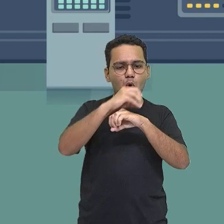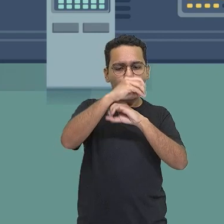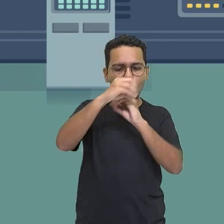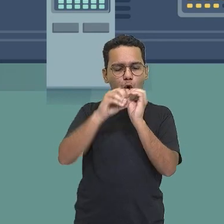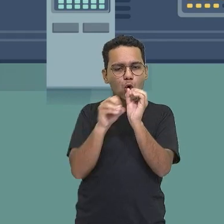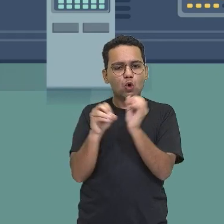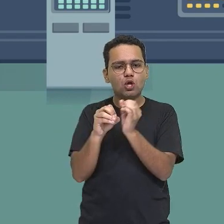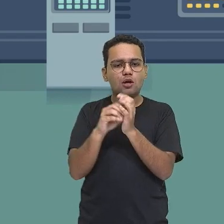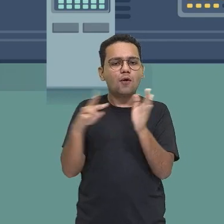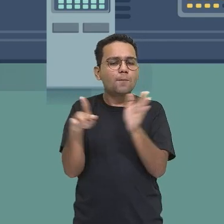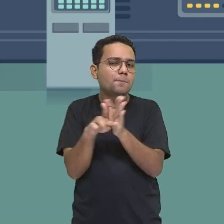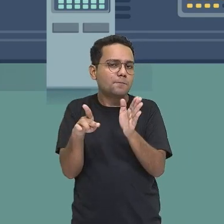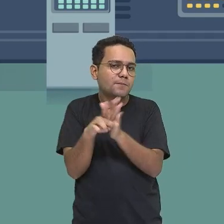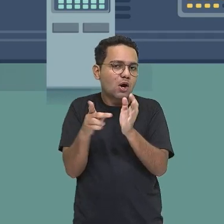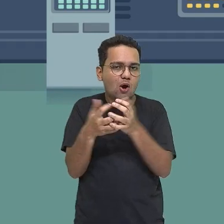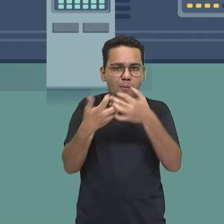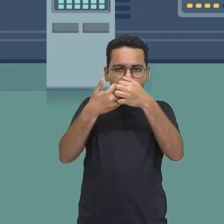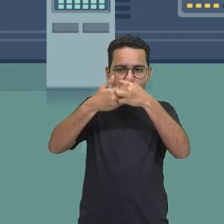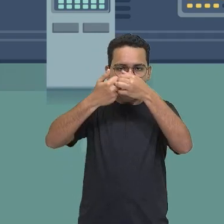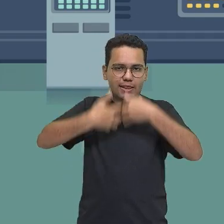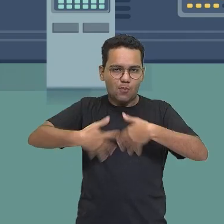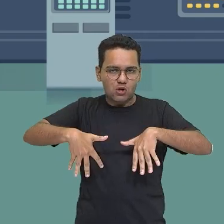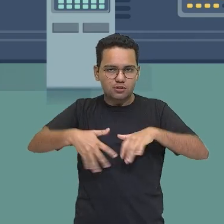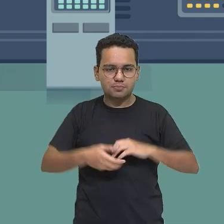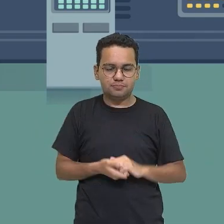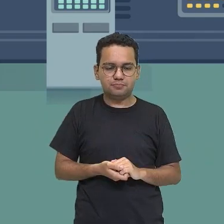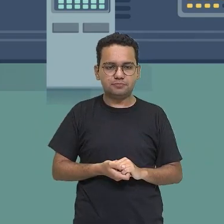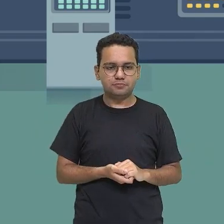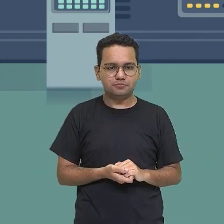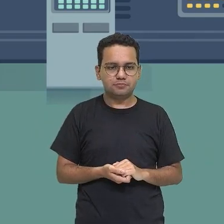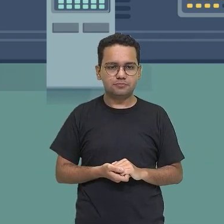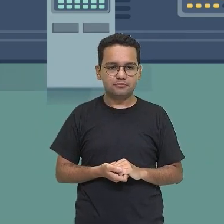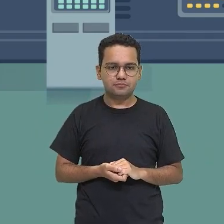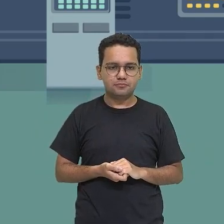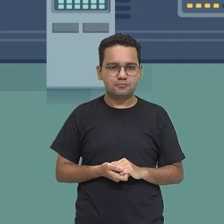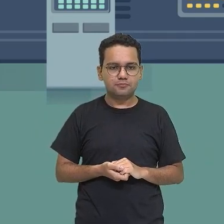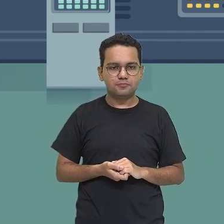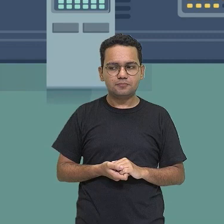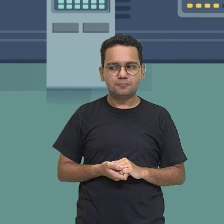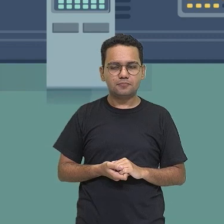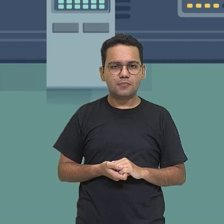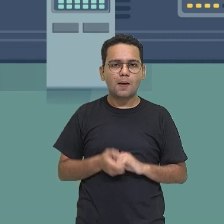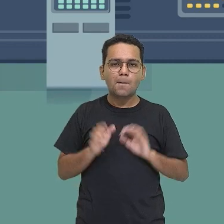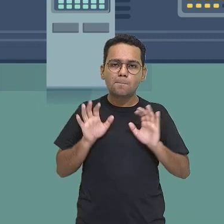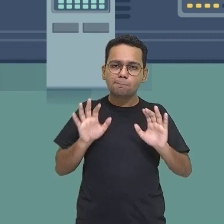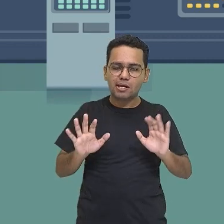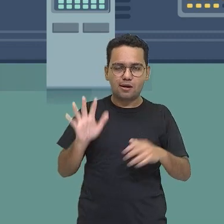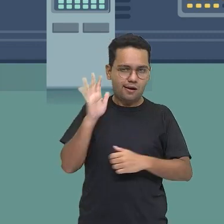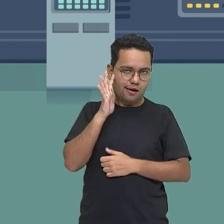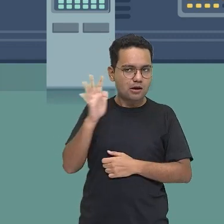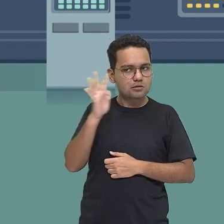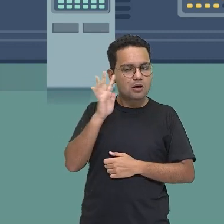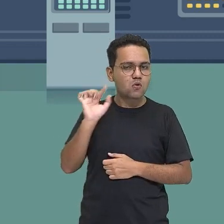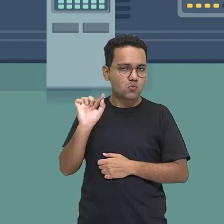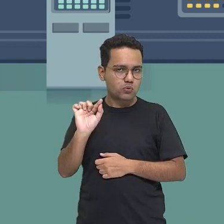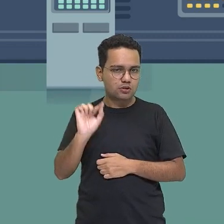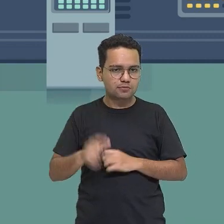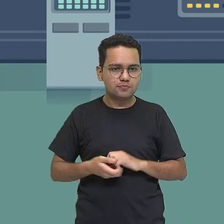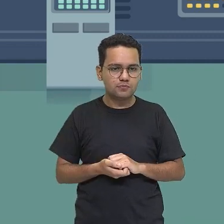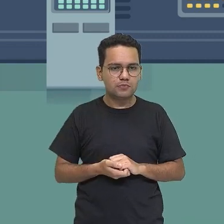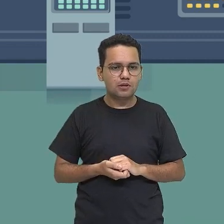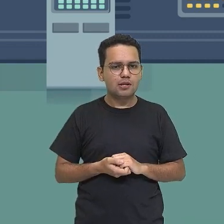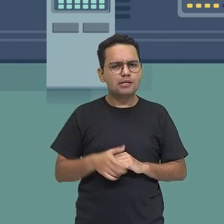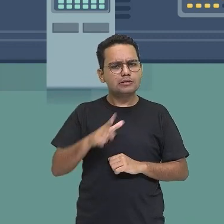com certo metabolismo. Aí você percebe que essa teoria também tem um